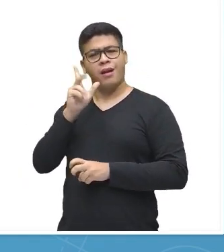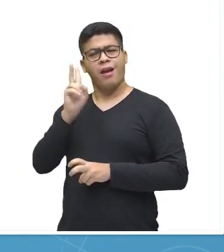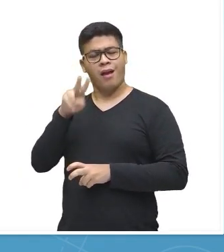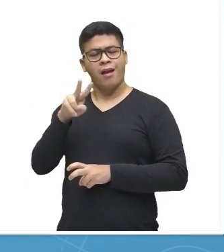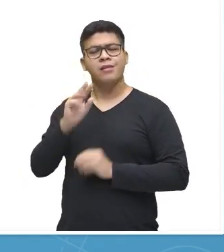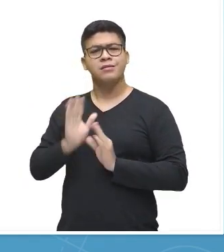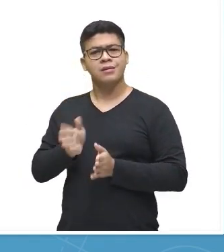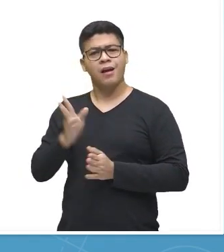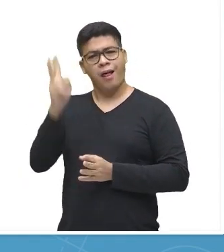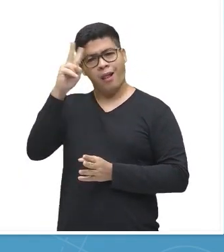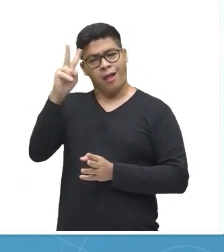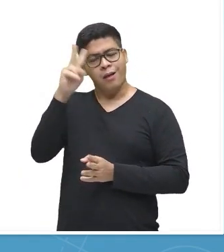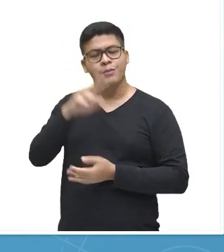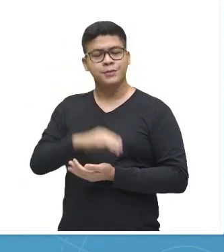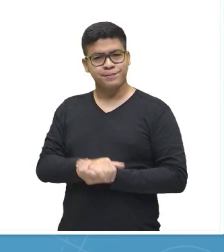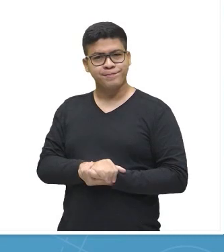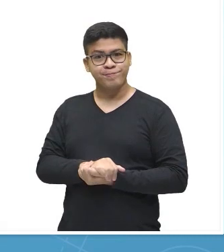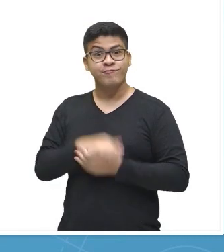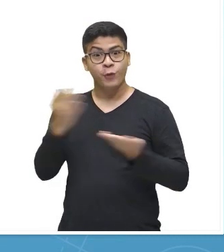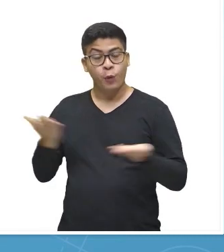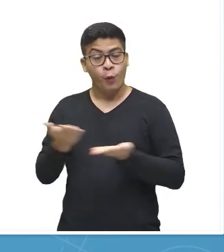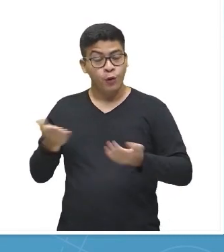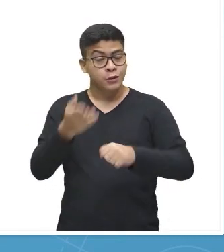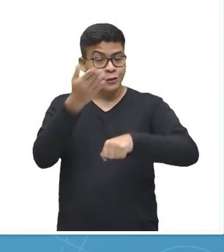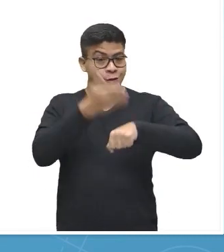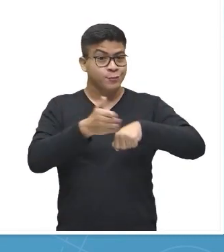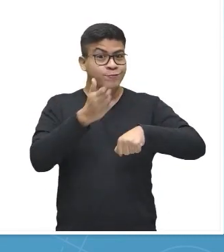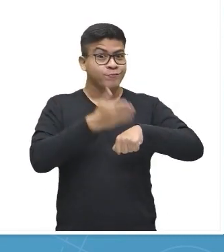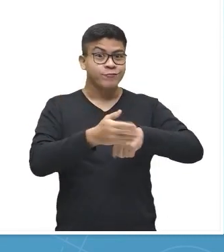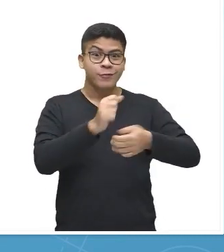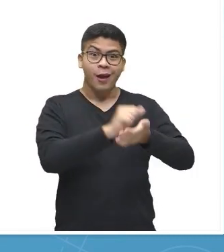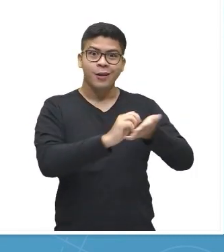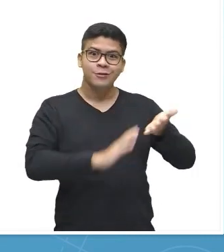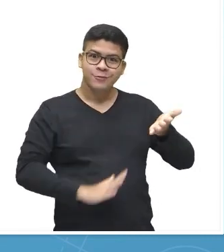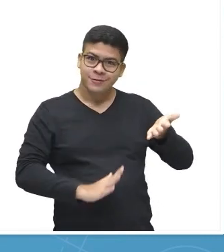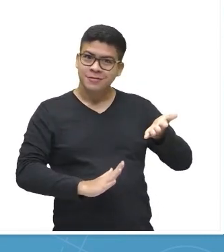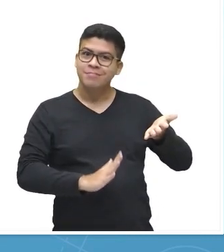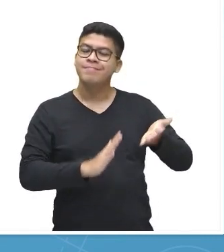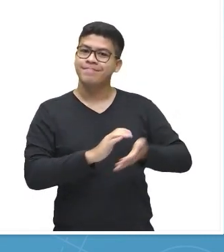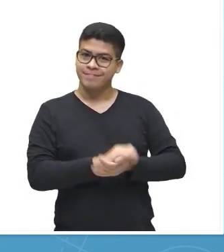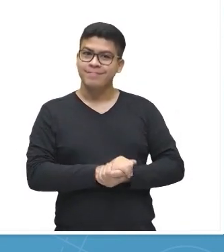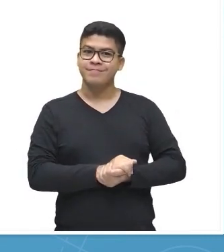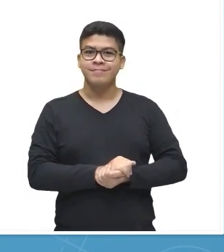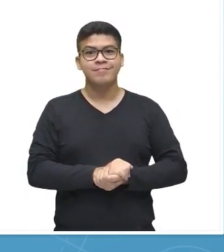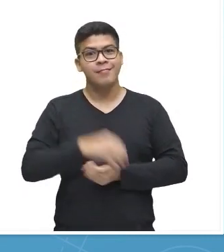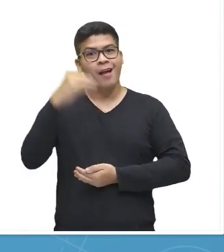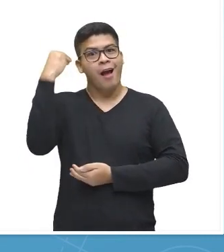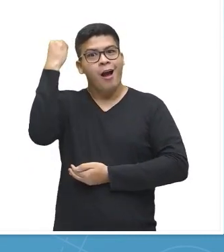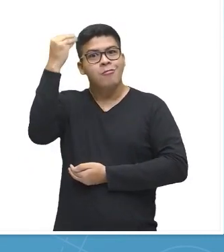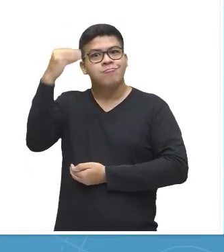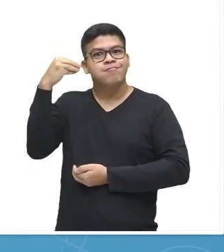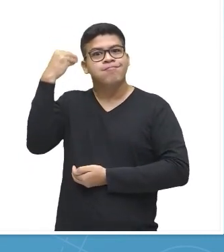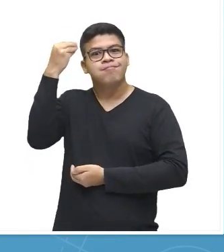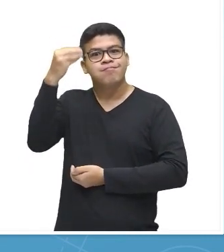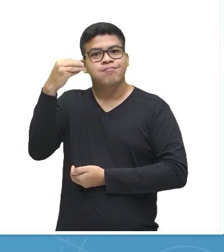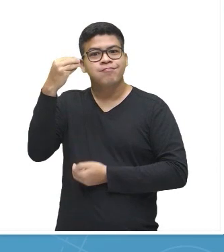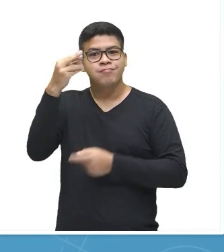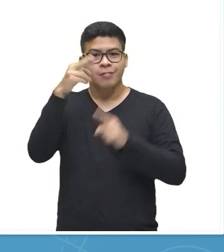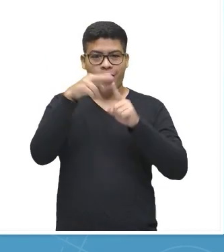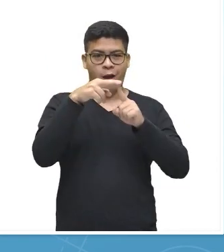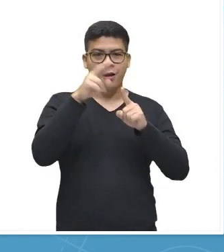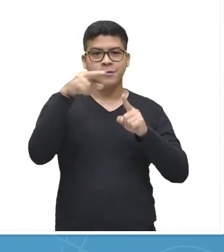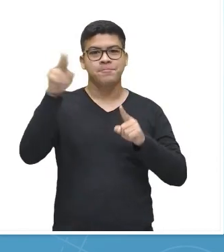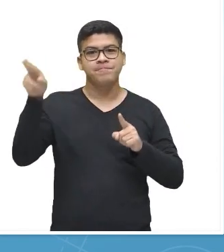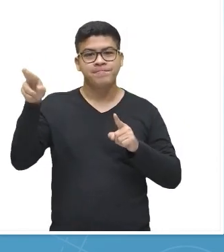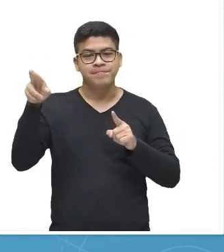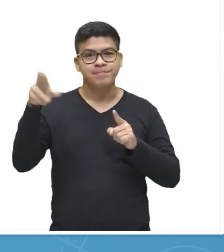ontem e que hoje realizaremos o nosso Praticando. A experiência